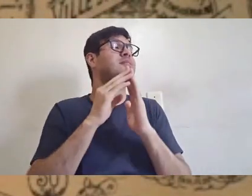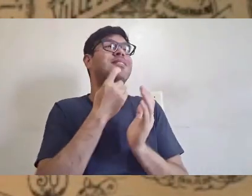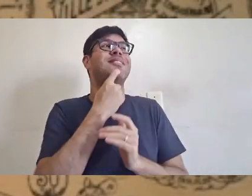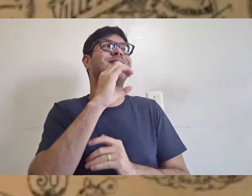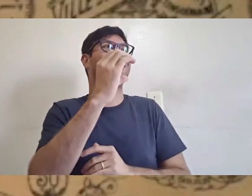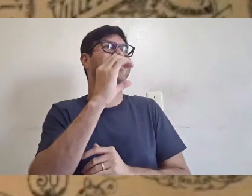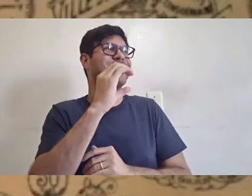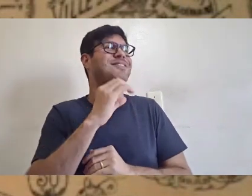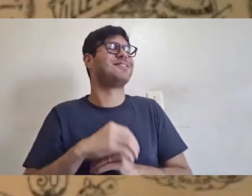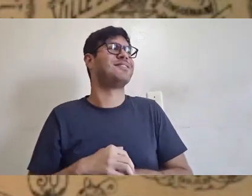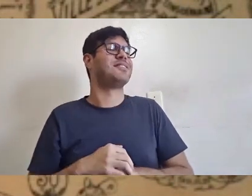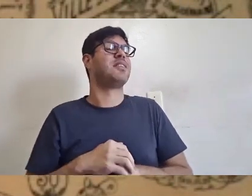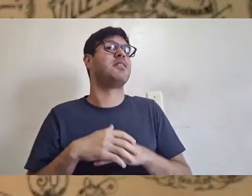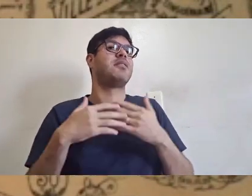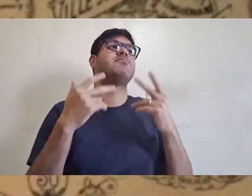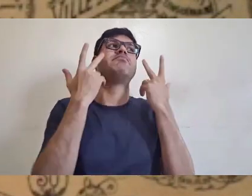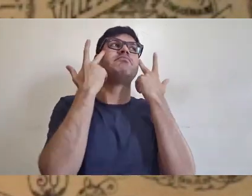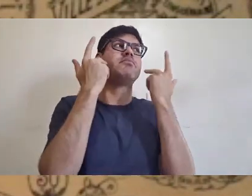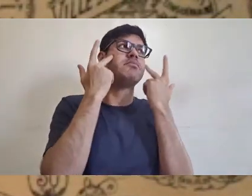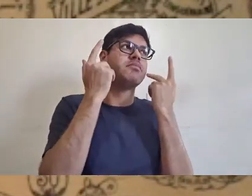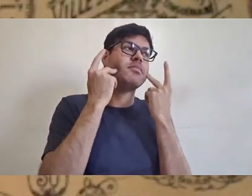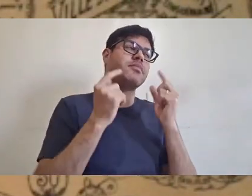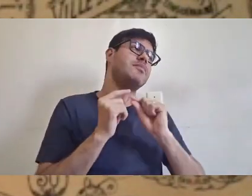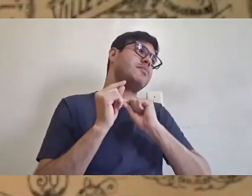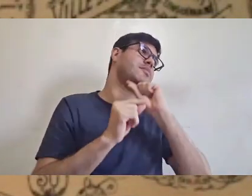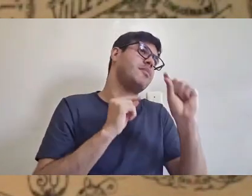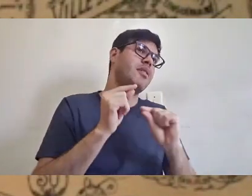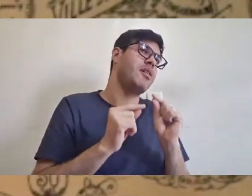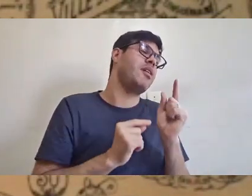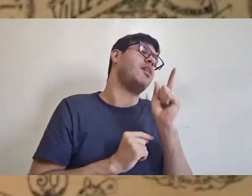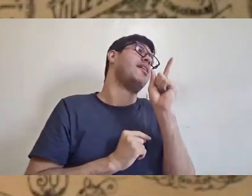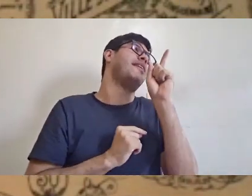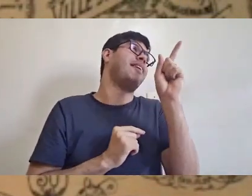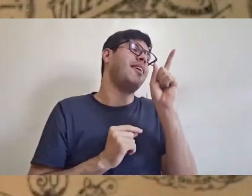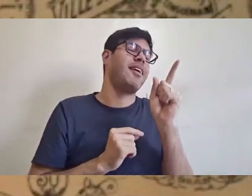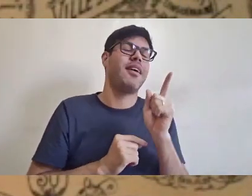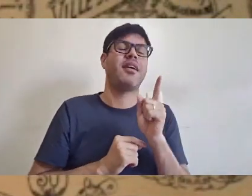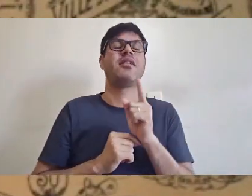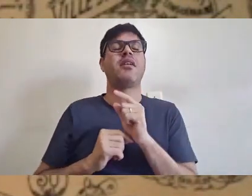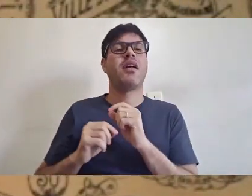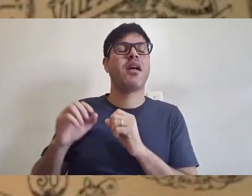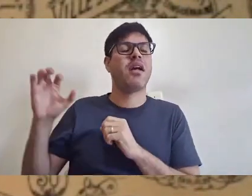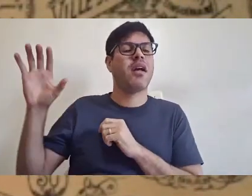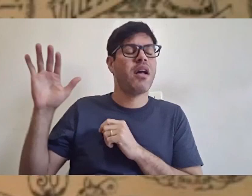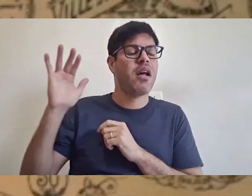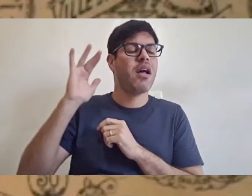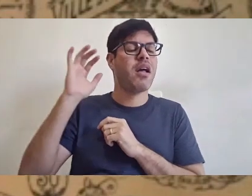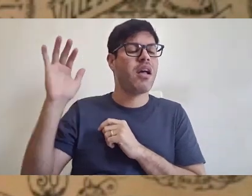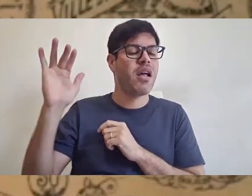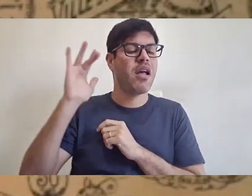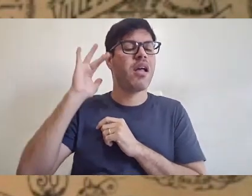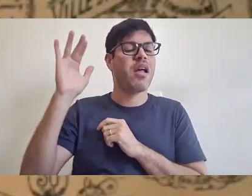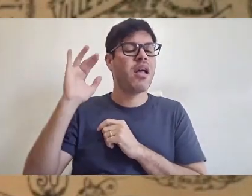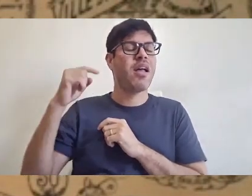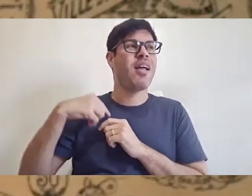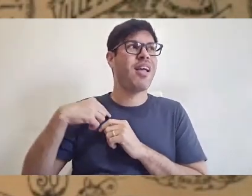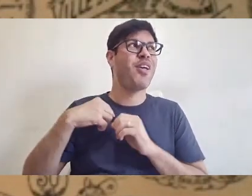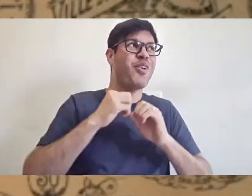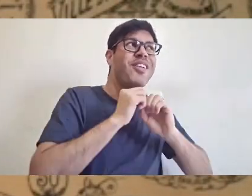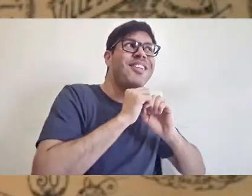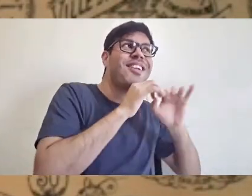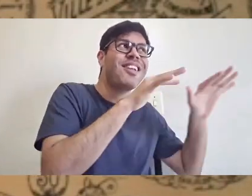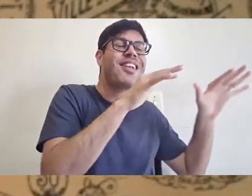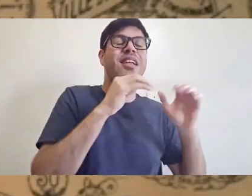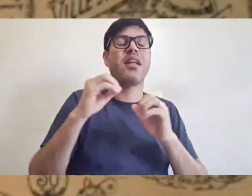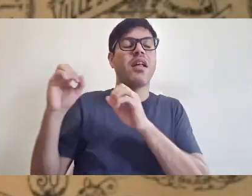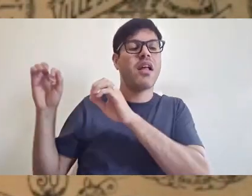Campinas, né? E naturalmente ele ouvia as minhas transmissões através de Limeira,